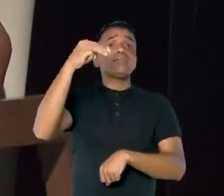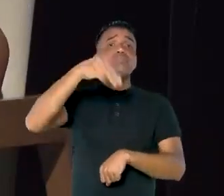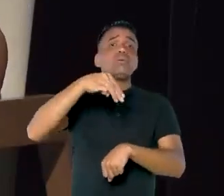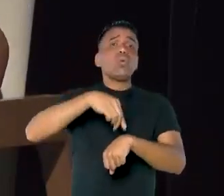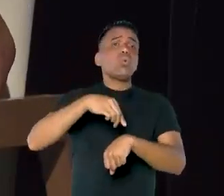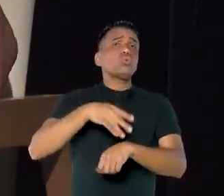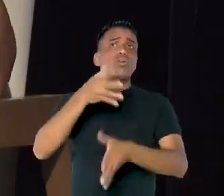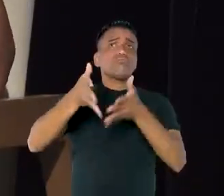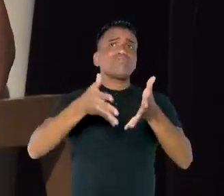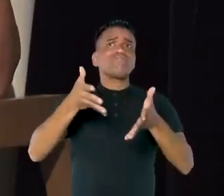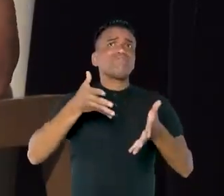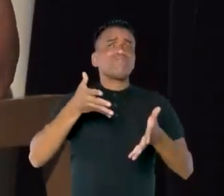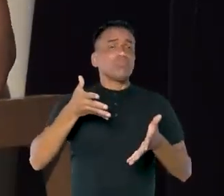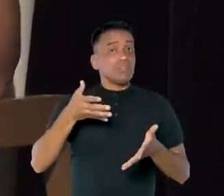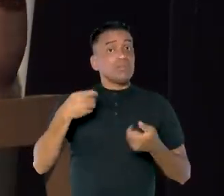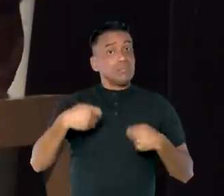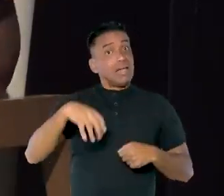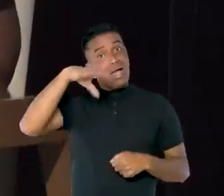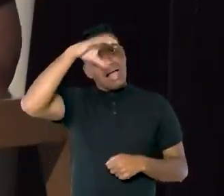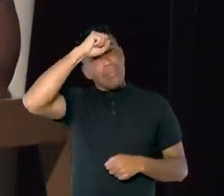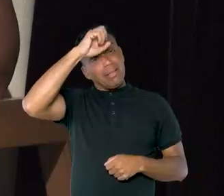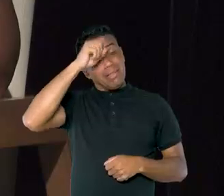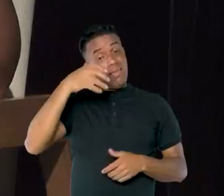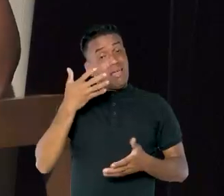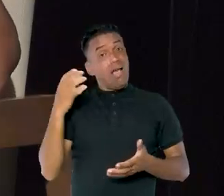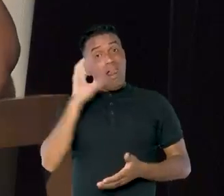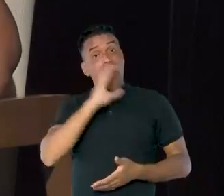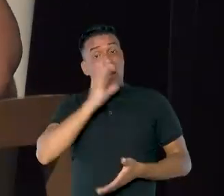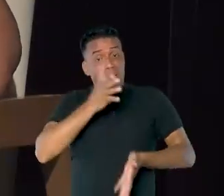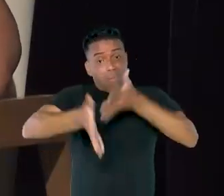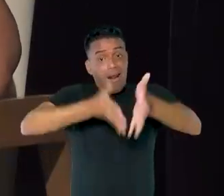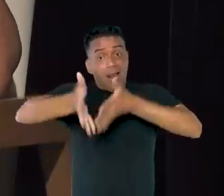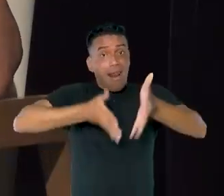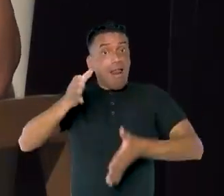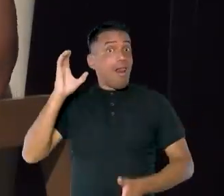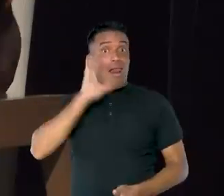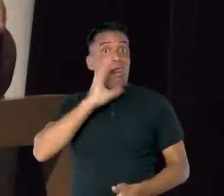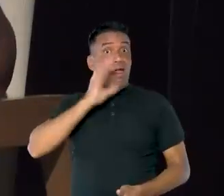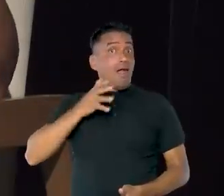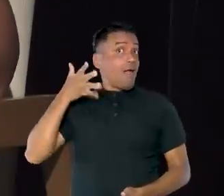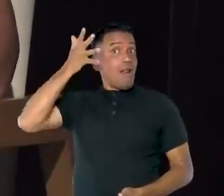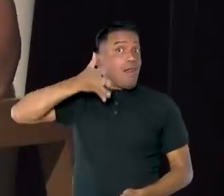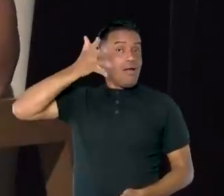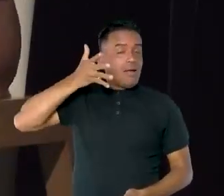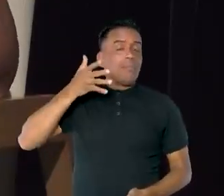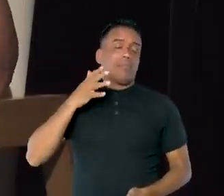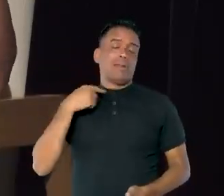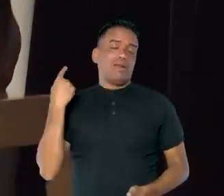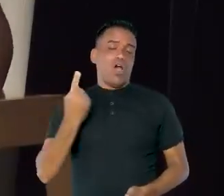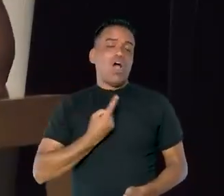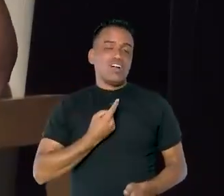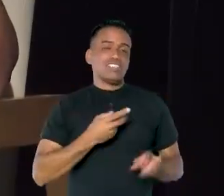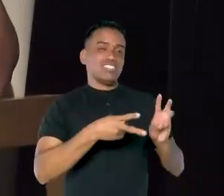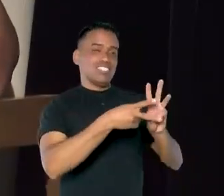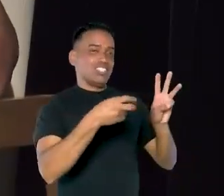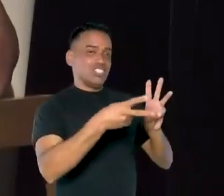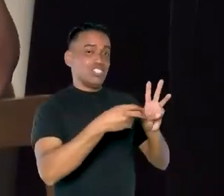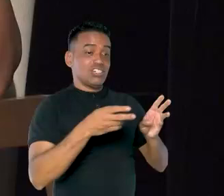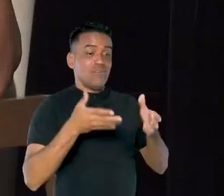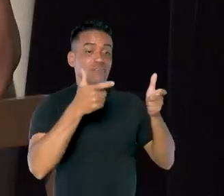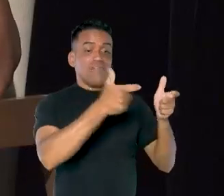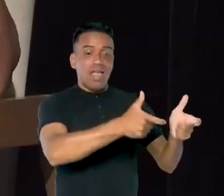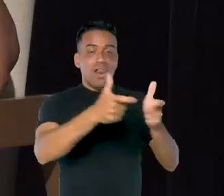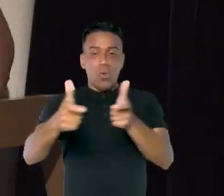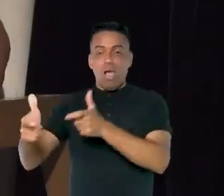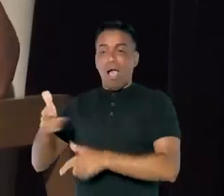Então, assim, você tem que aprender a falar em 3 minutos, né? Então, é muita coisa para nós, como indígena, ver esses espaços